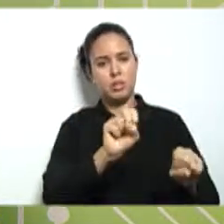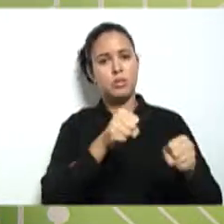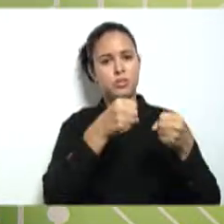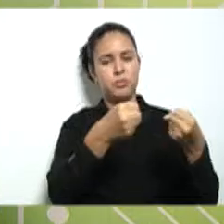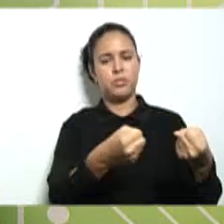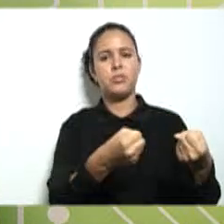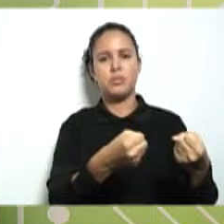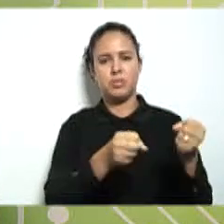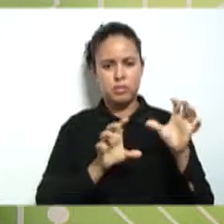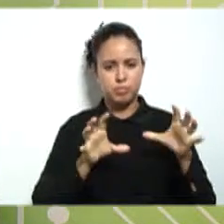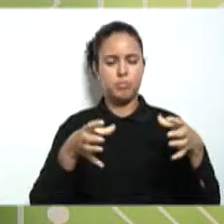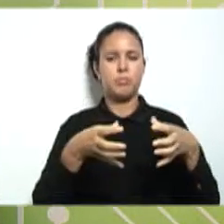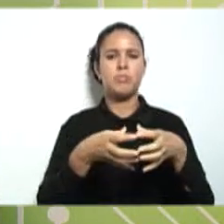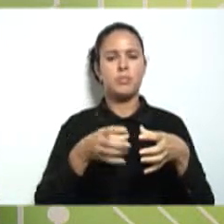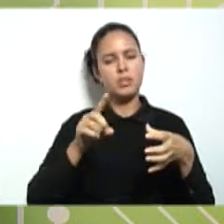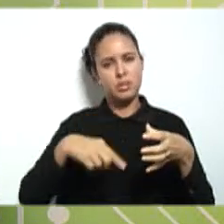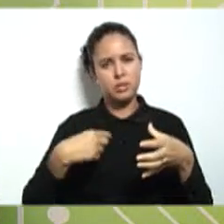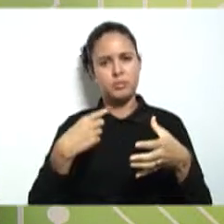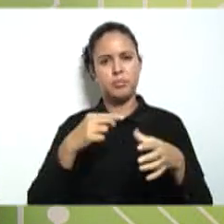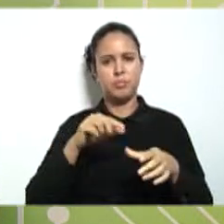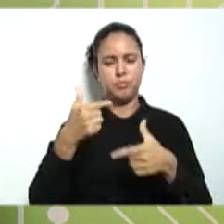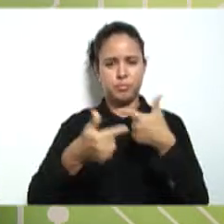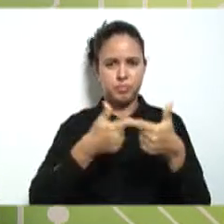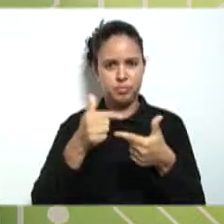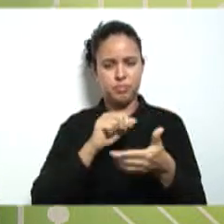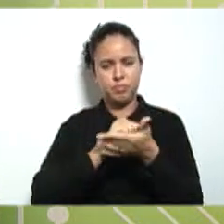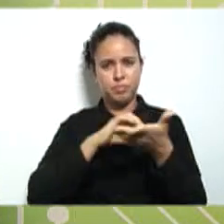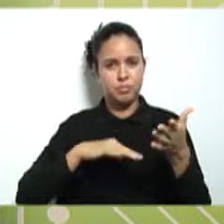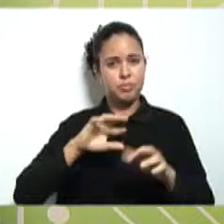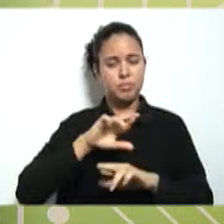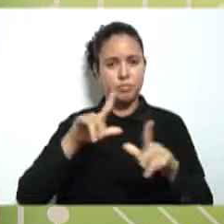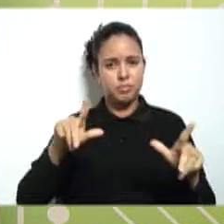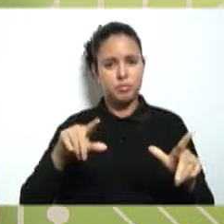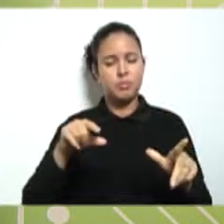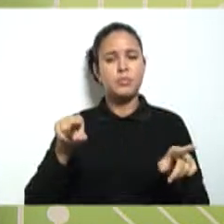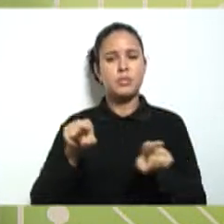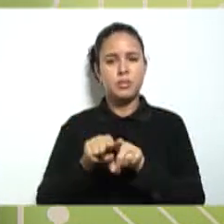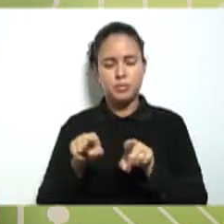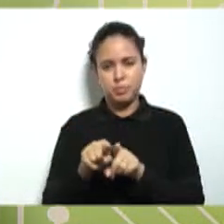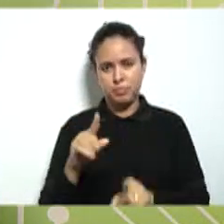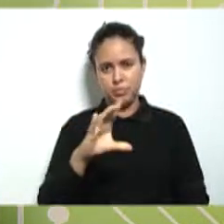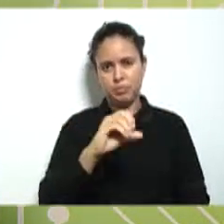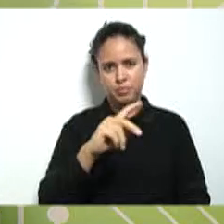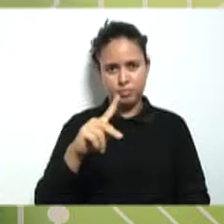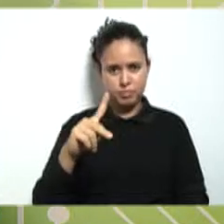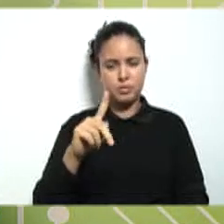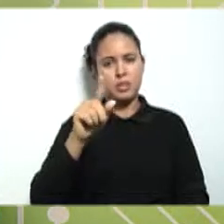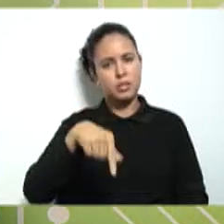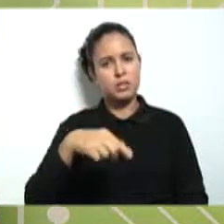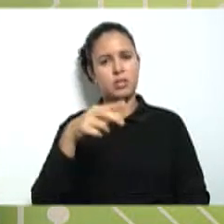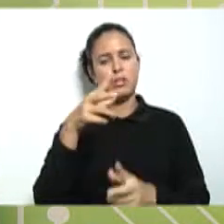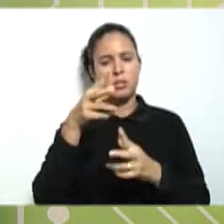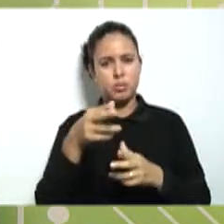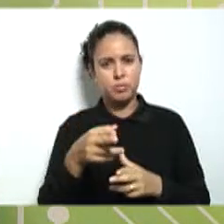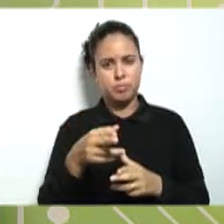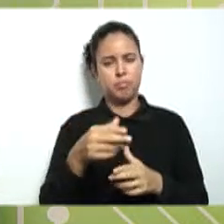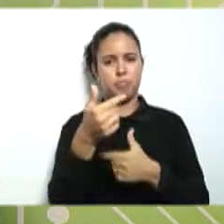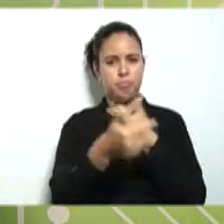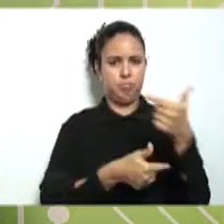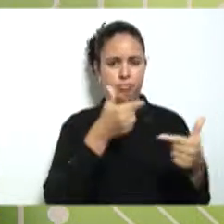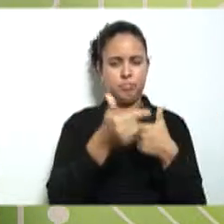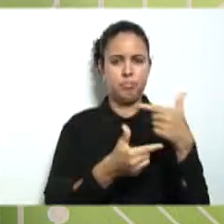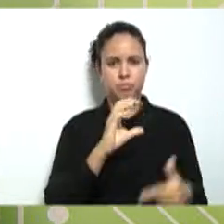tarefa um pouquinho diferente do que a gente está acostumado a fazer, né? O cooperativismo também funciona assim. Para a gente conseguir trabalhar em cooperativa, a gente precisa